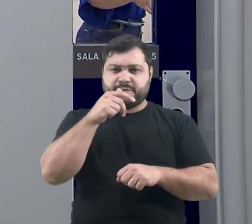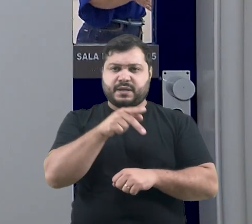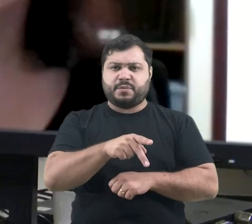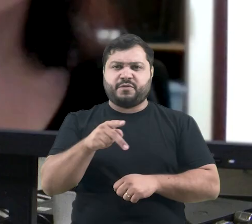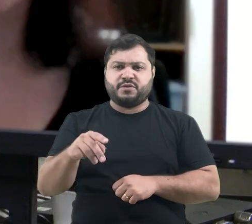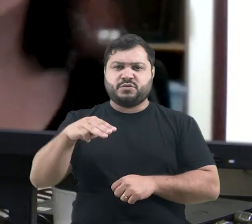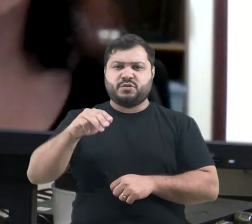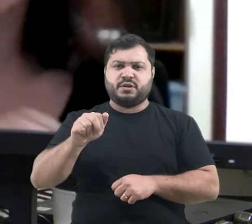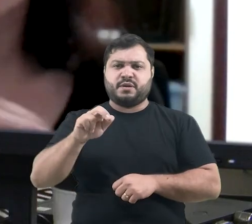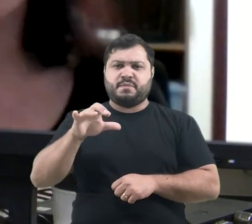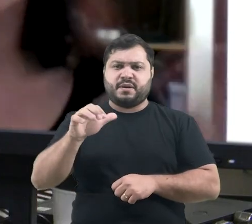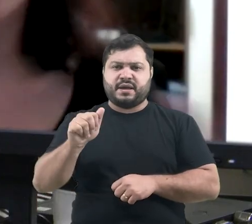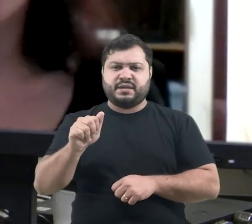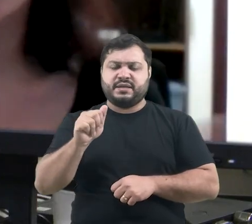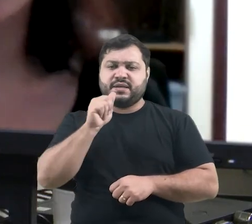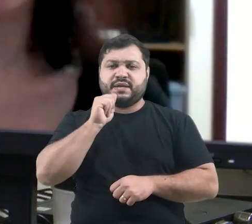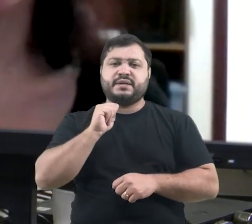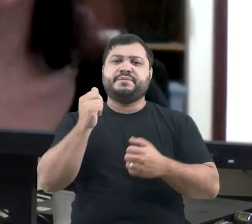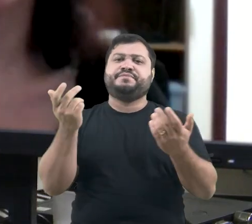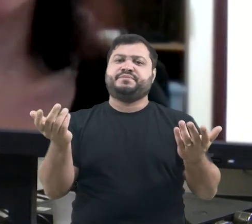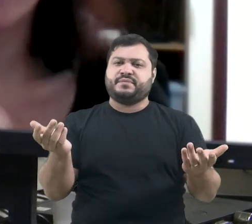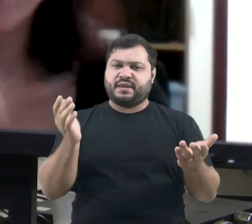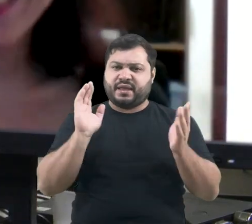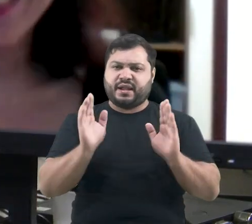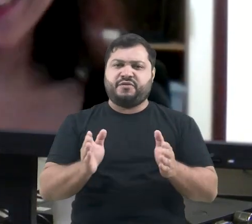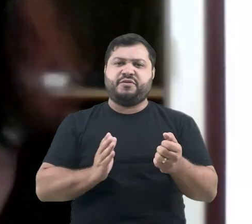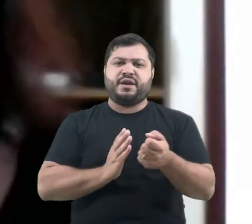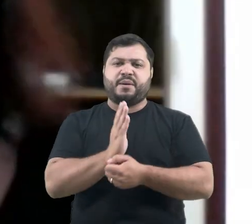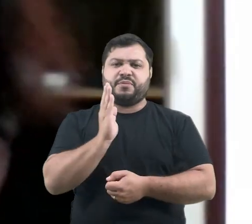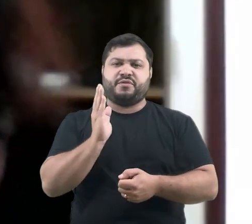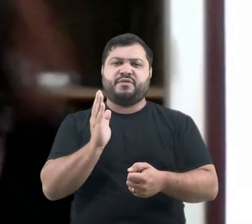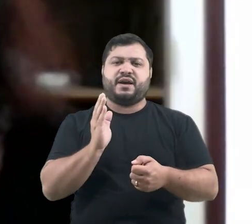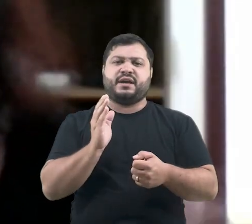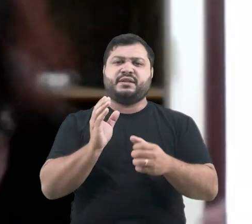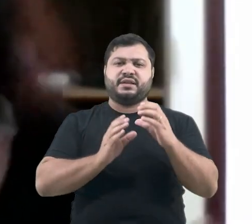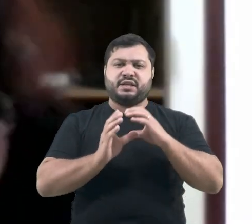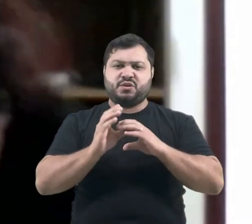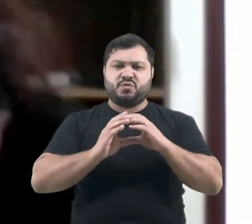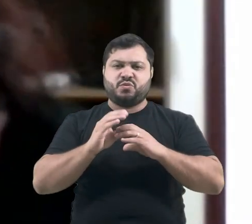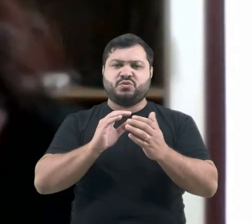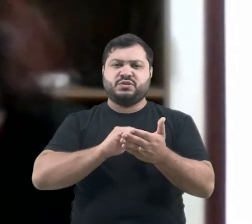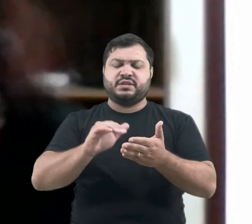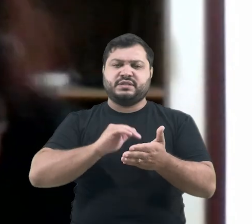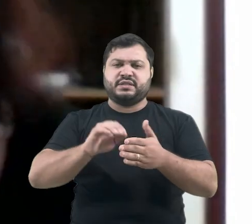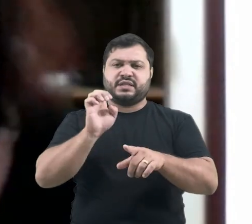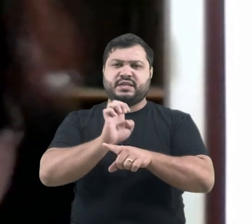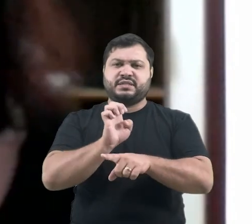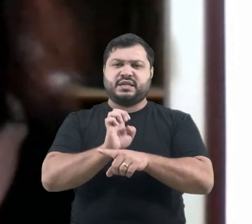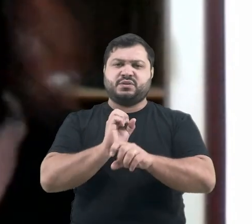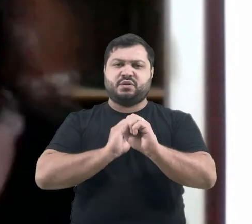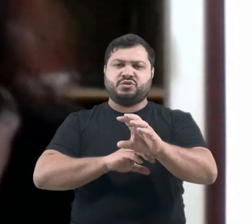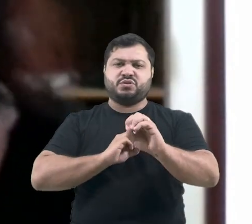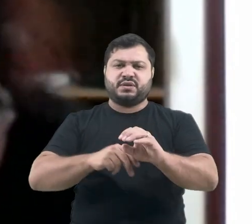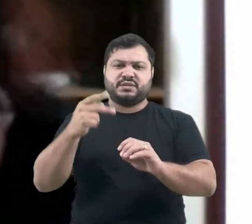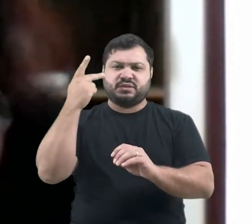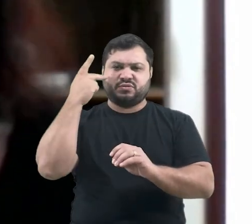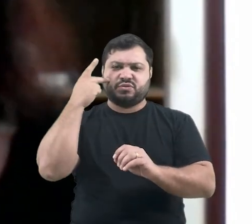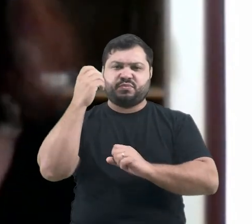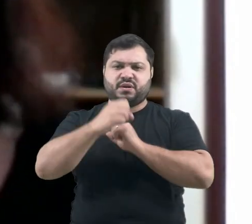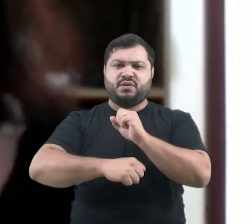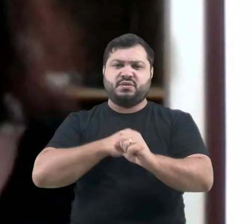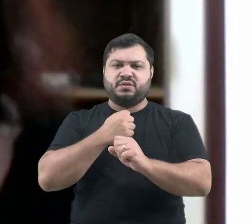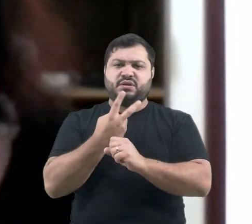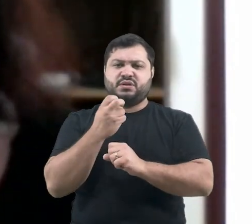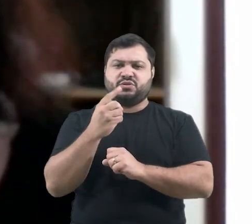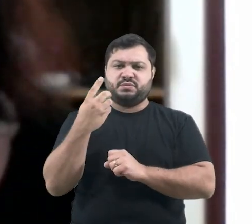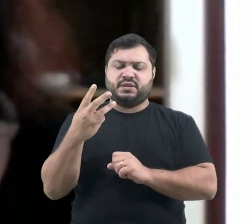país. A professora Mariana Justulin que o diga, ela foi aprovada em concurso da Secretaria Estadual de Educação de São